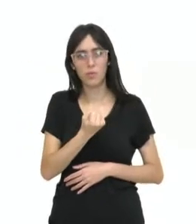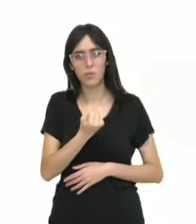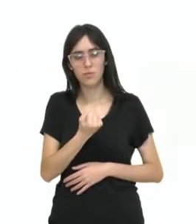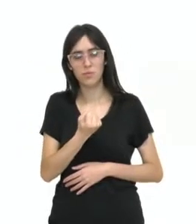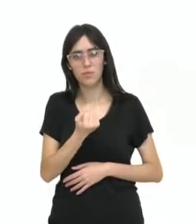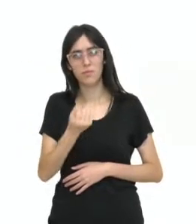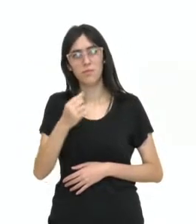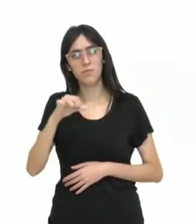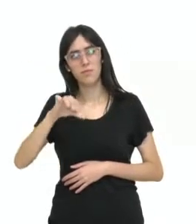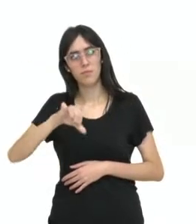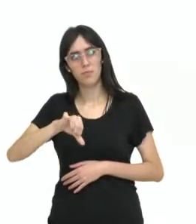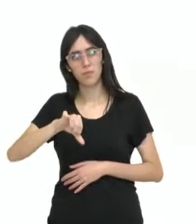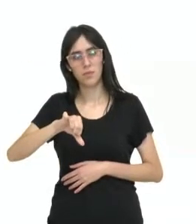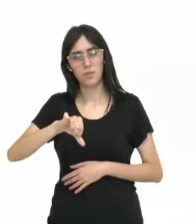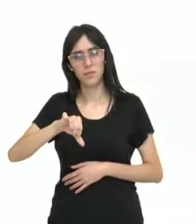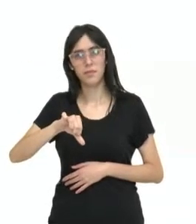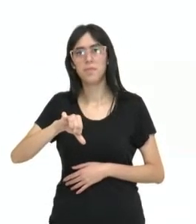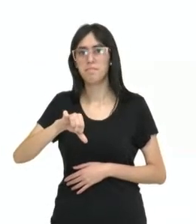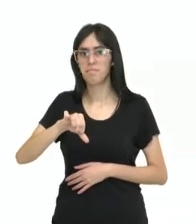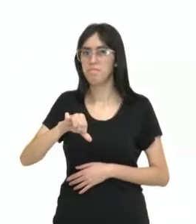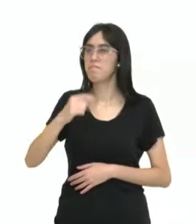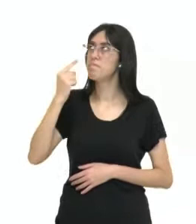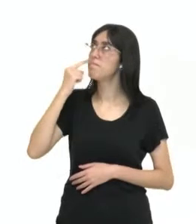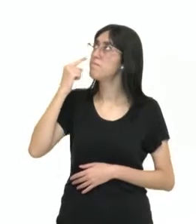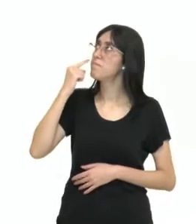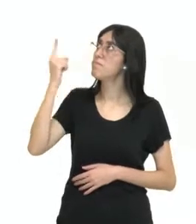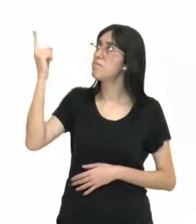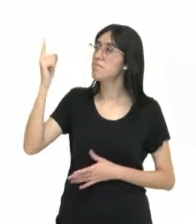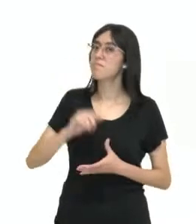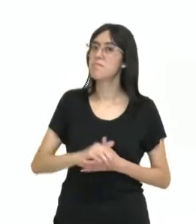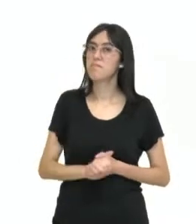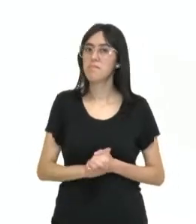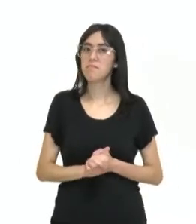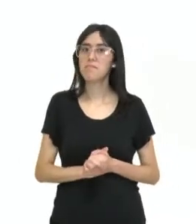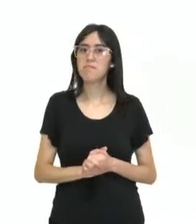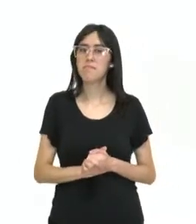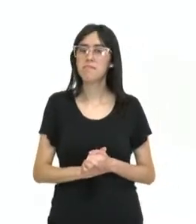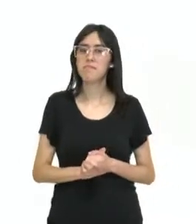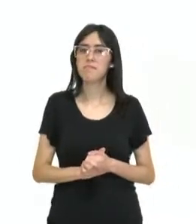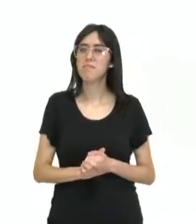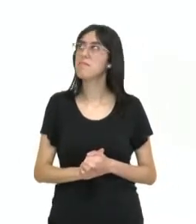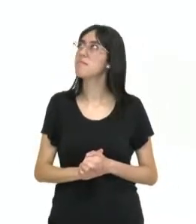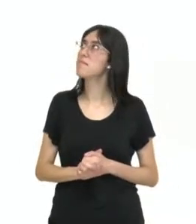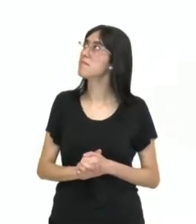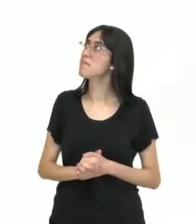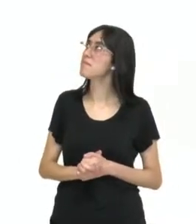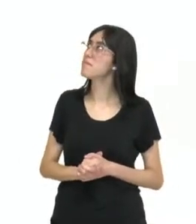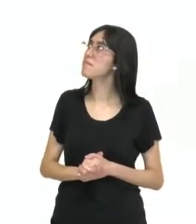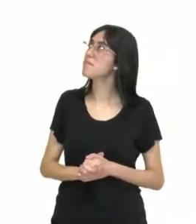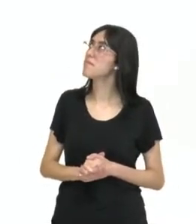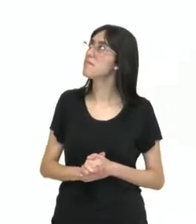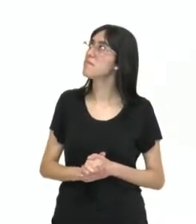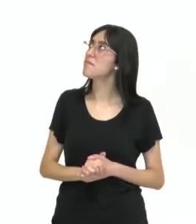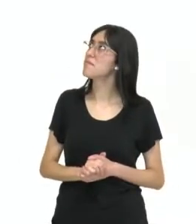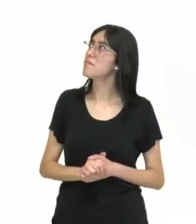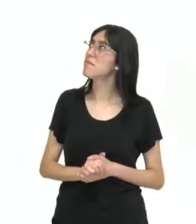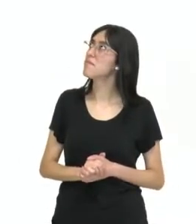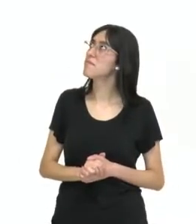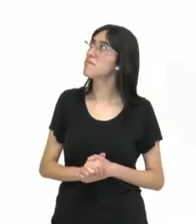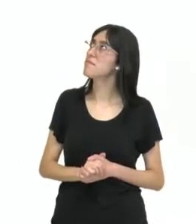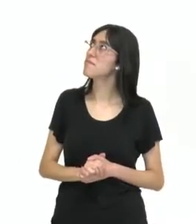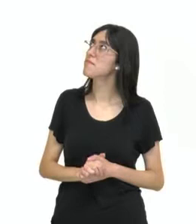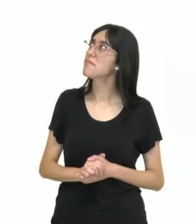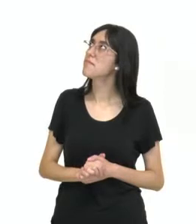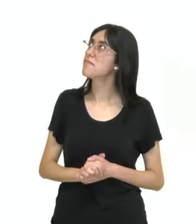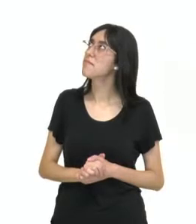8, 9. Pero yo me quedo acá, estar al lado tuyo.